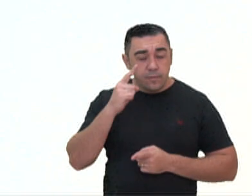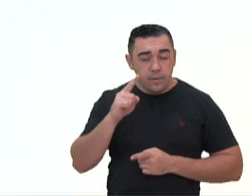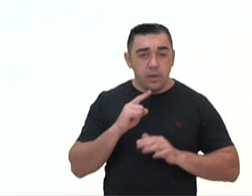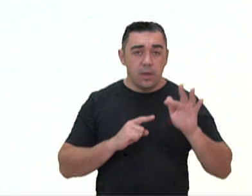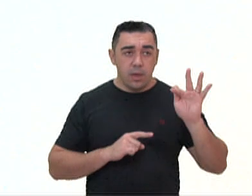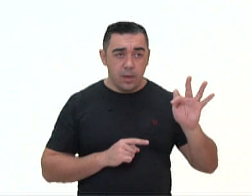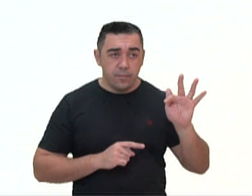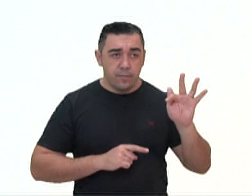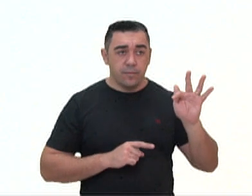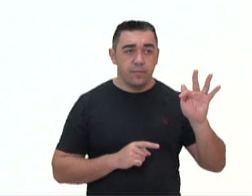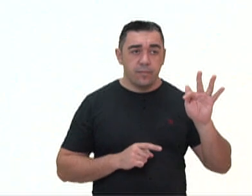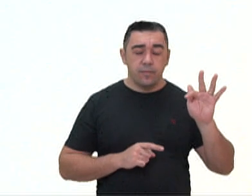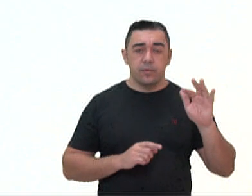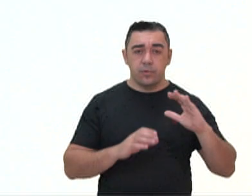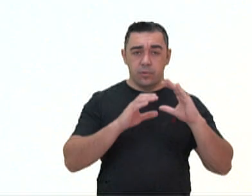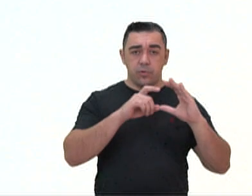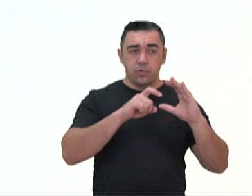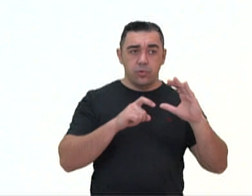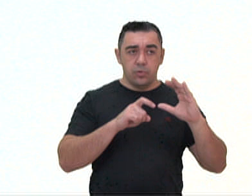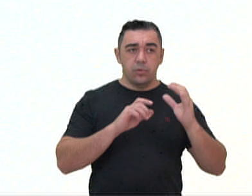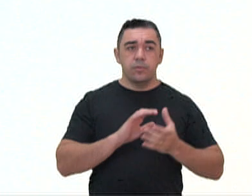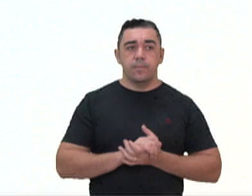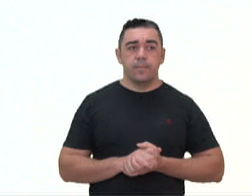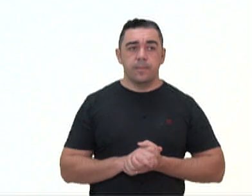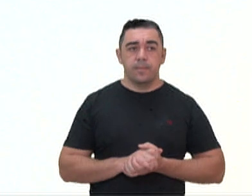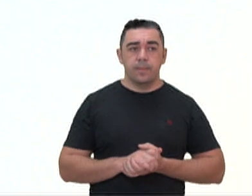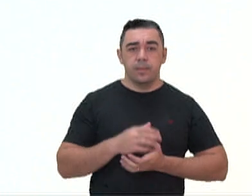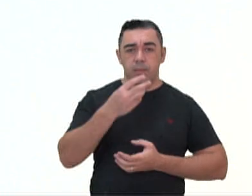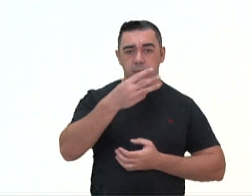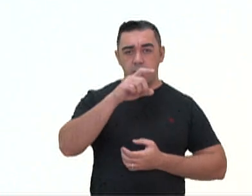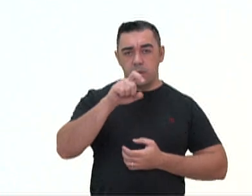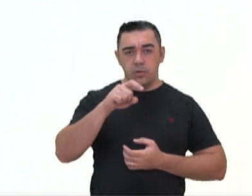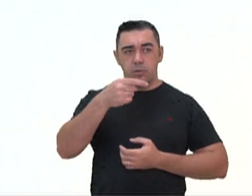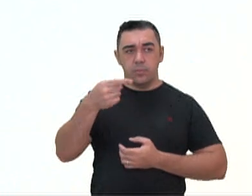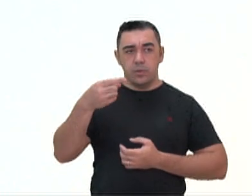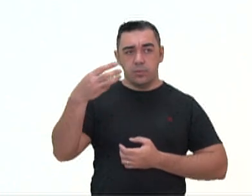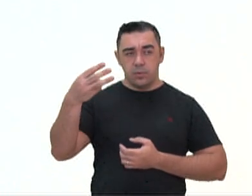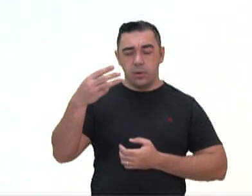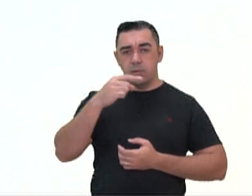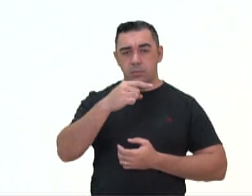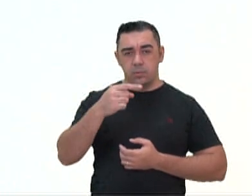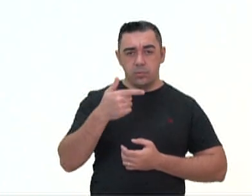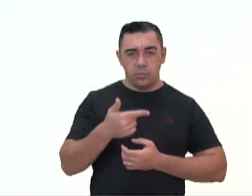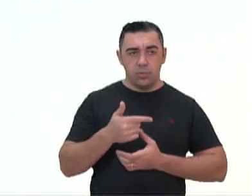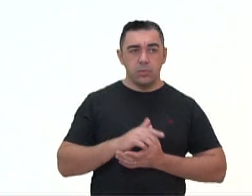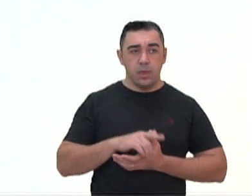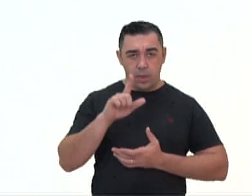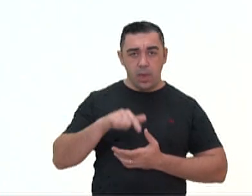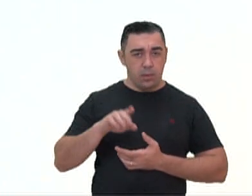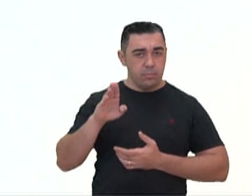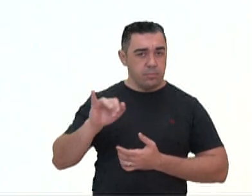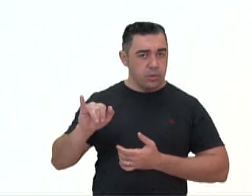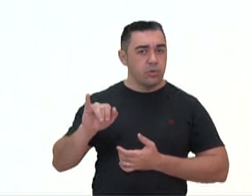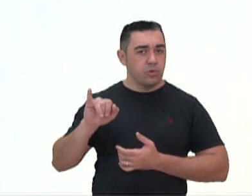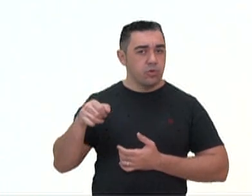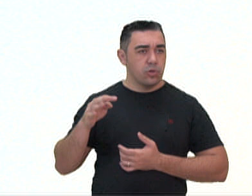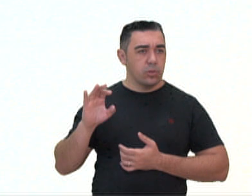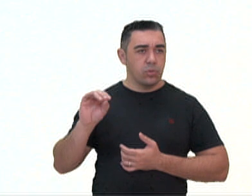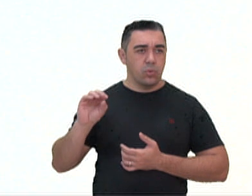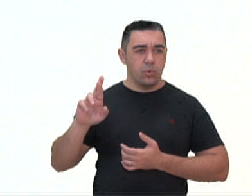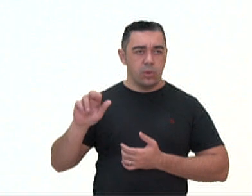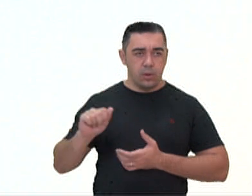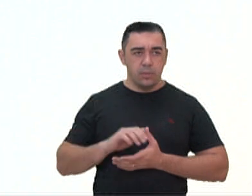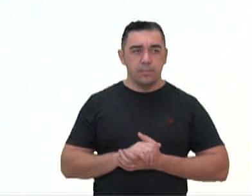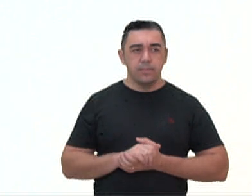função f de reais em reais. Ela é bijetora, 3x menos 3 sobre 2